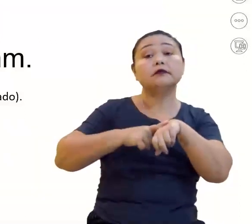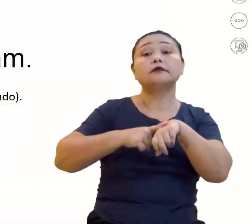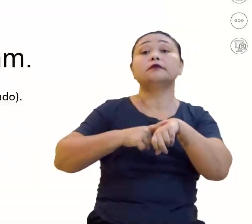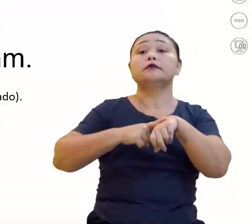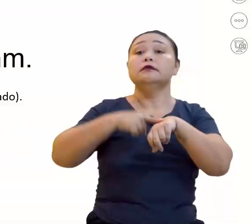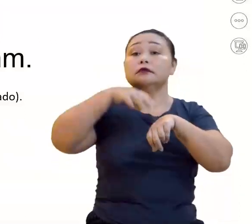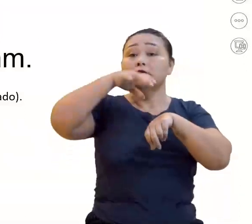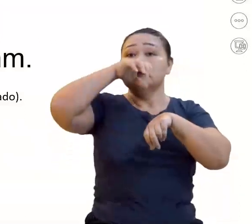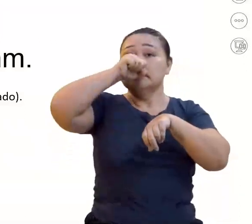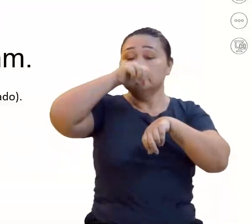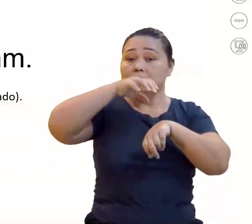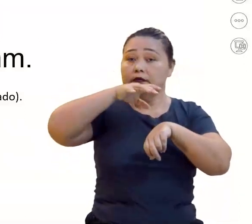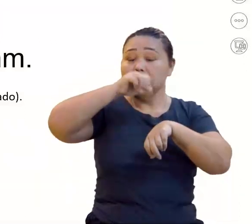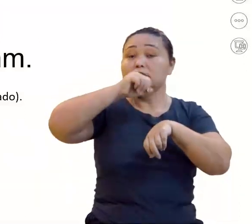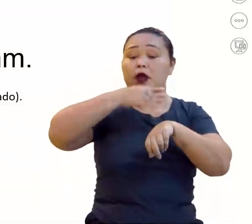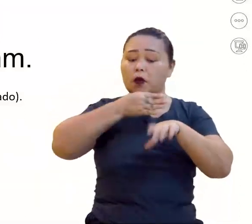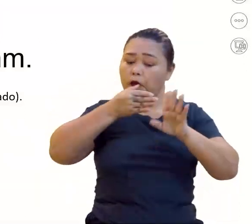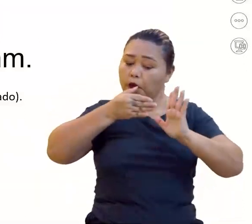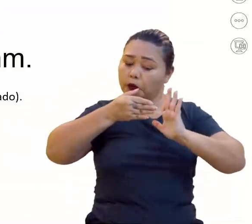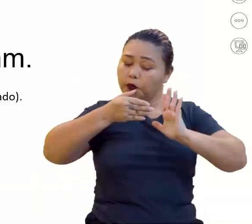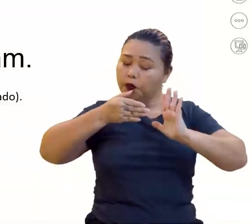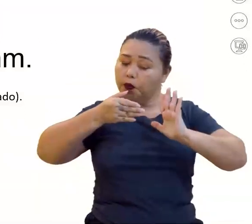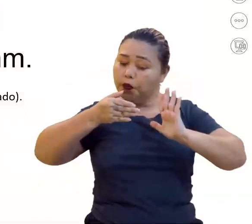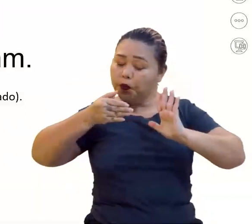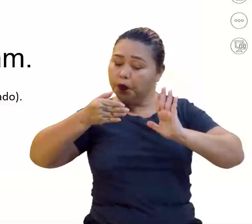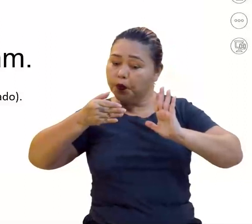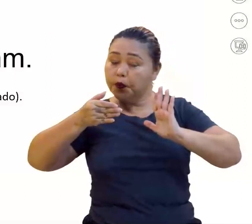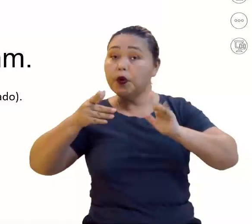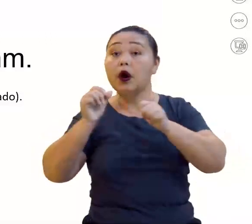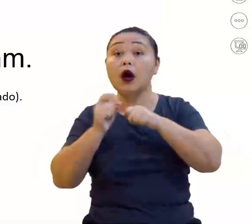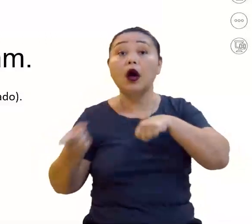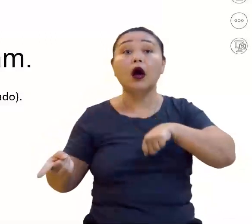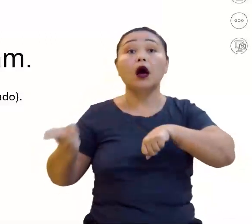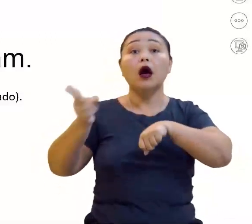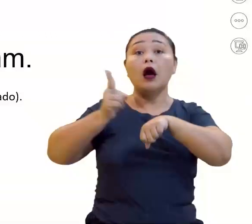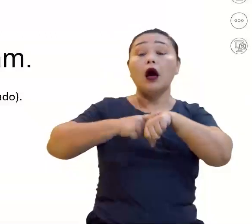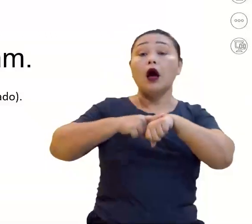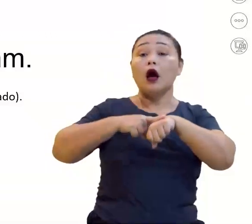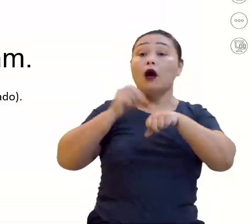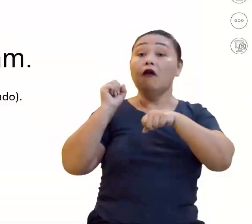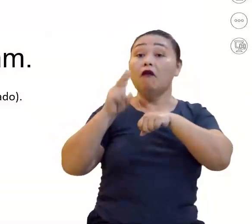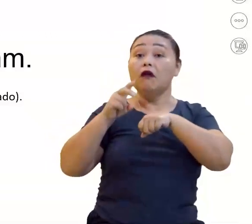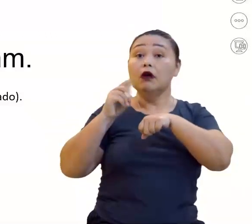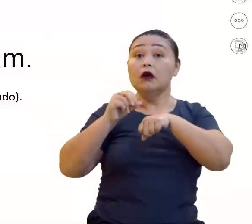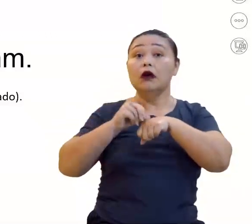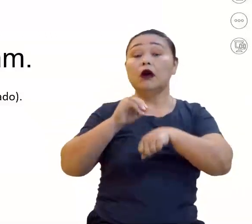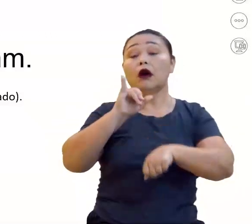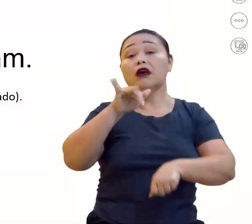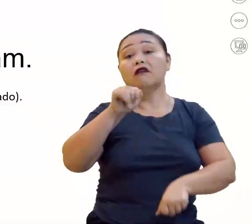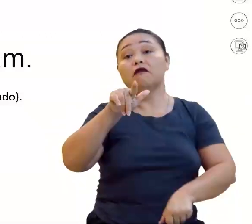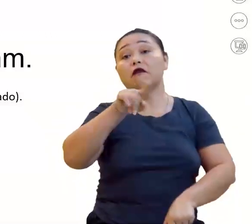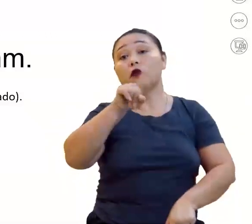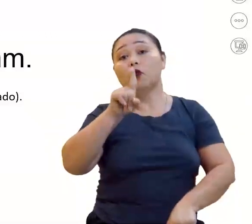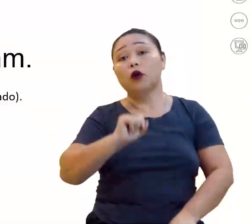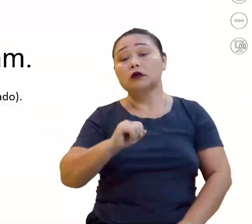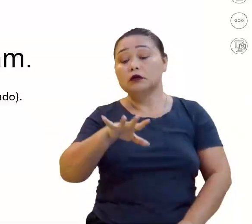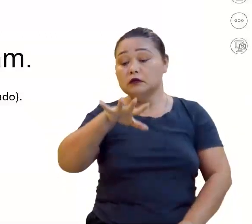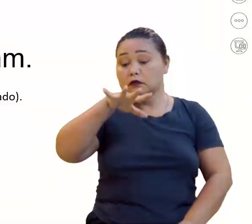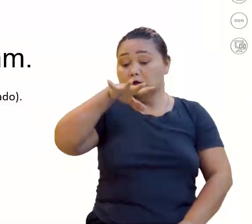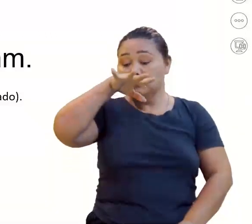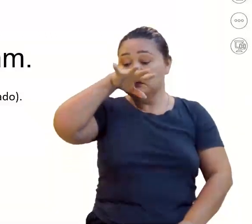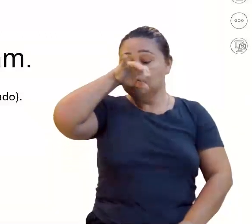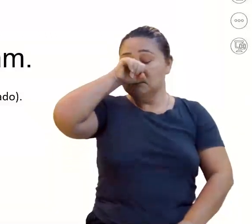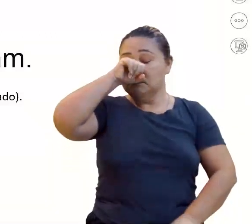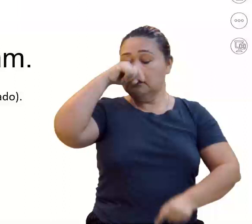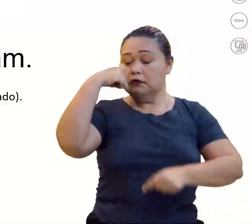curta duração, causada pelo vírus influenza. Ao entrar no nosso organismo pelo nariz, esse